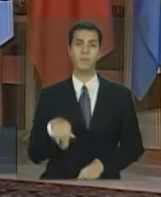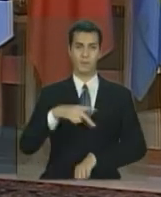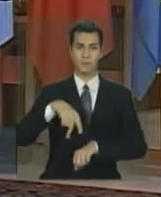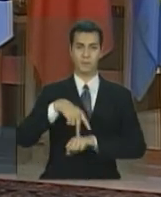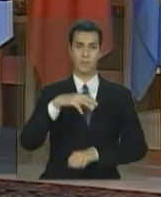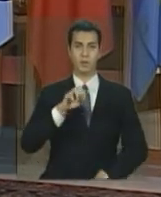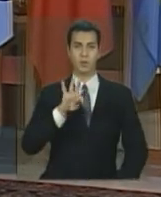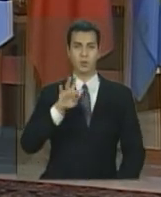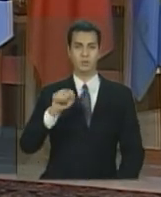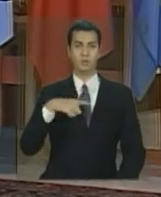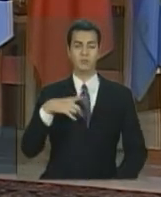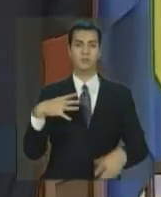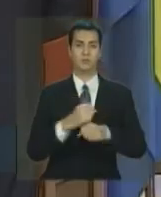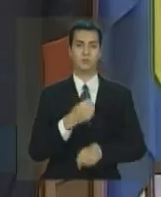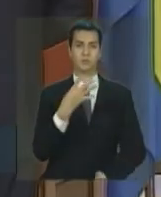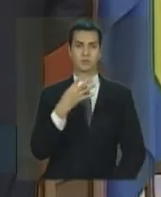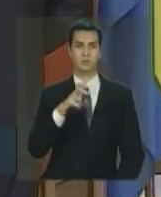habitantes,